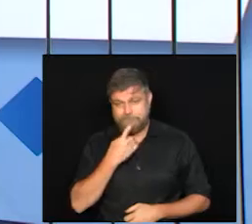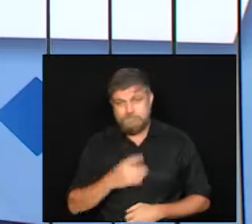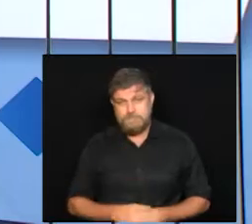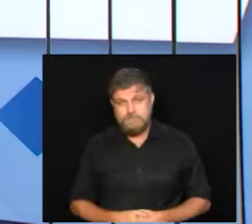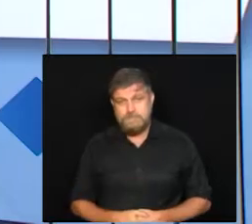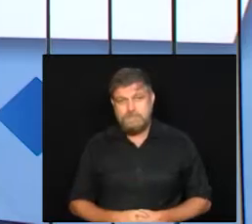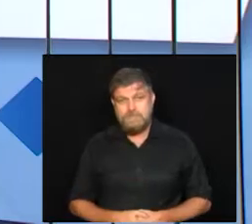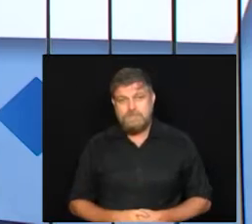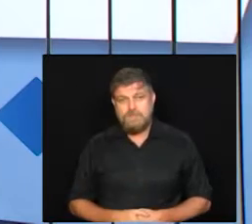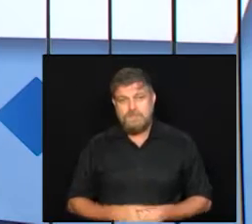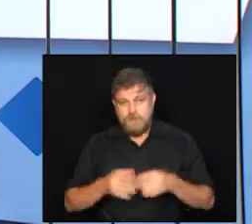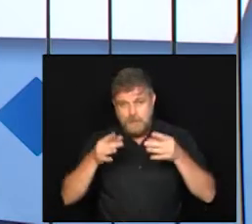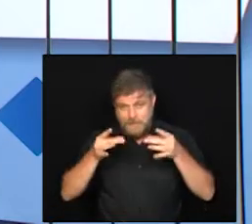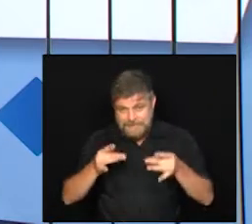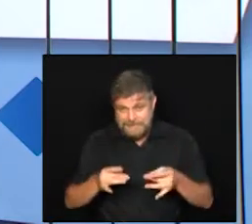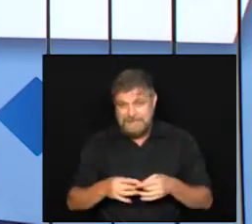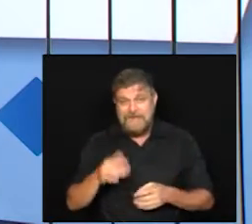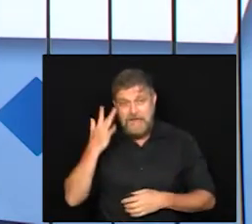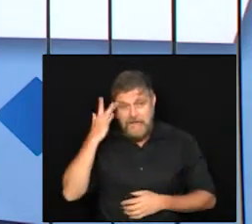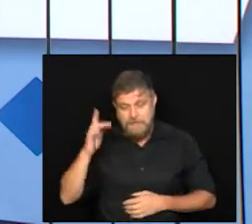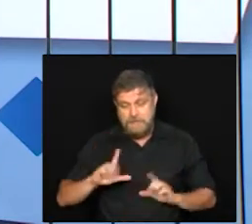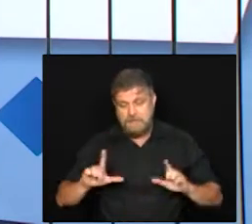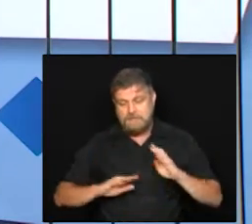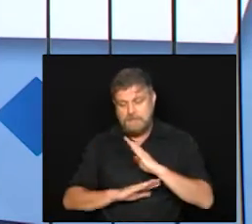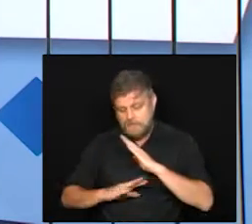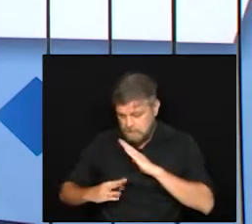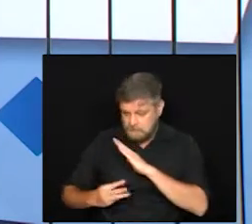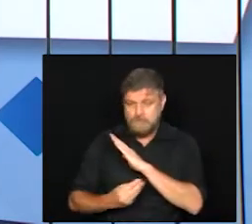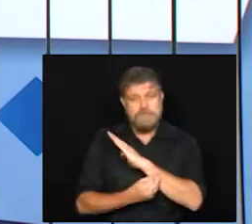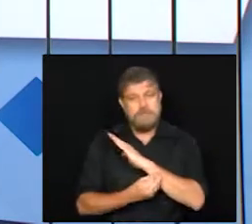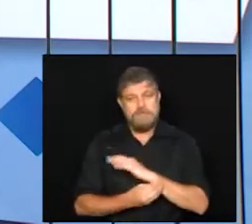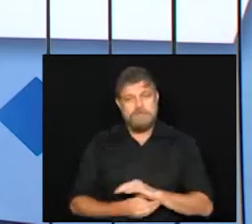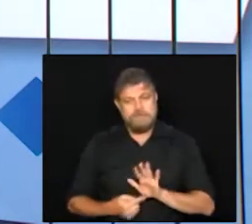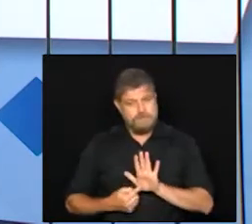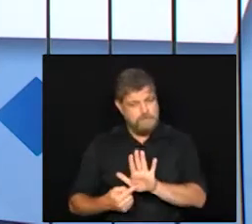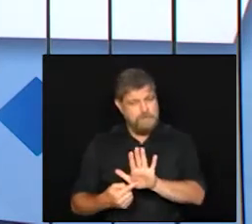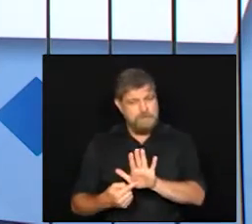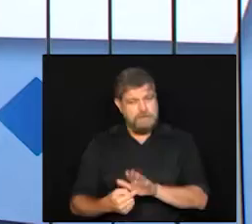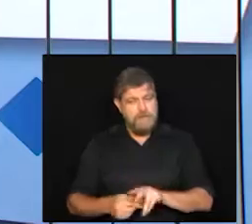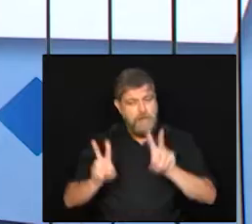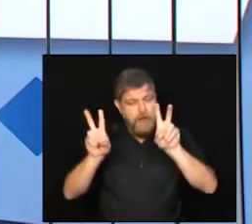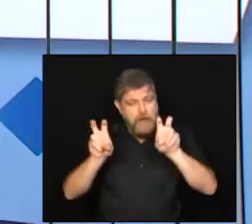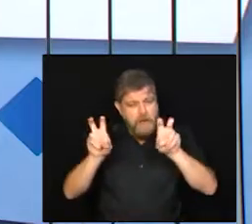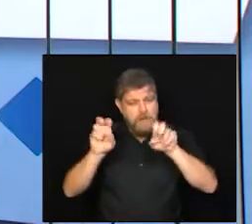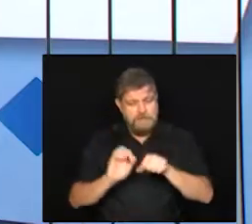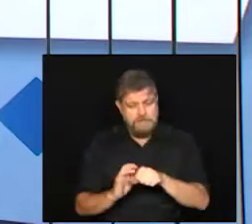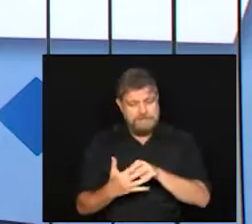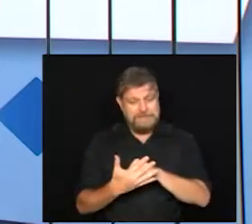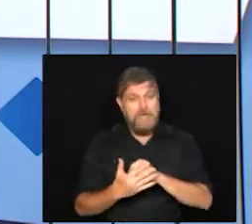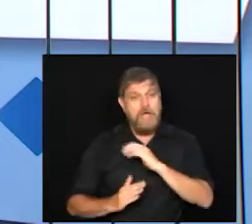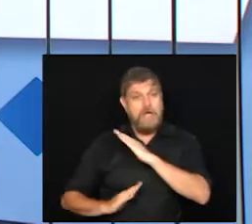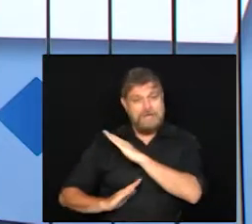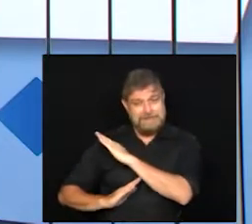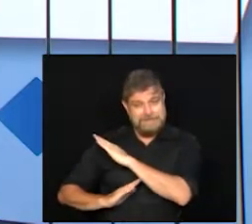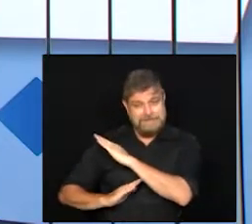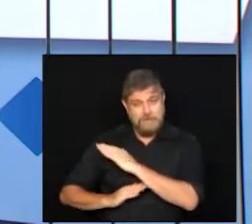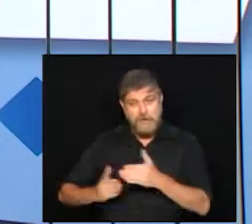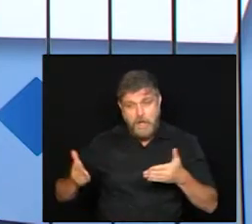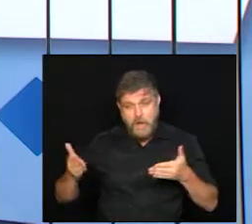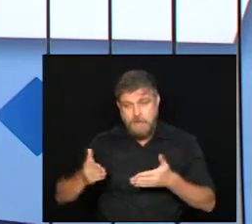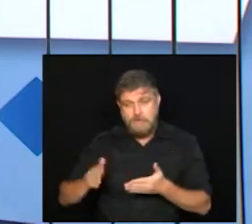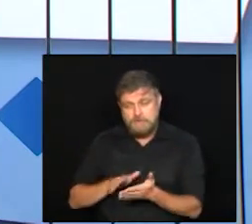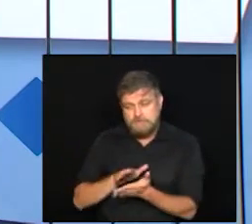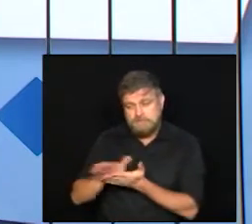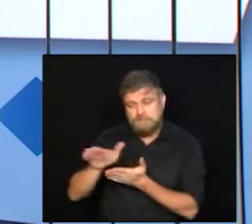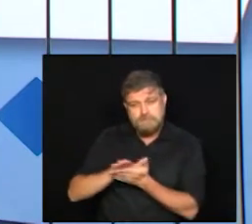Campinas. O detalhe amanhã no Câmara Total. E ainda sobre este tema, a Câmara hoje publicou